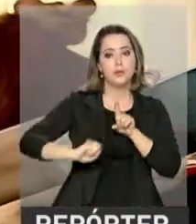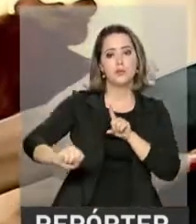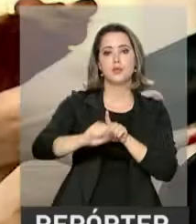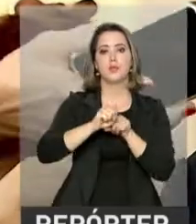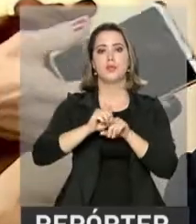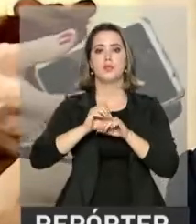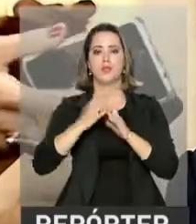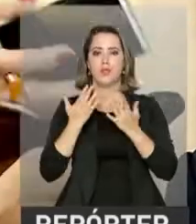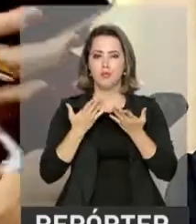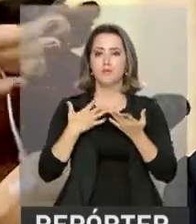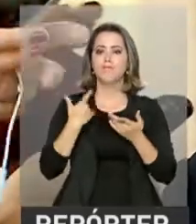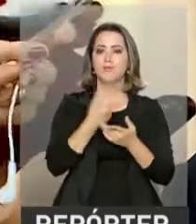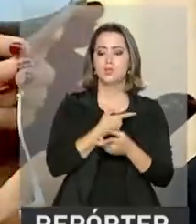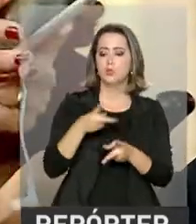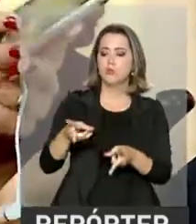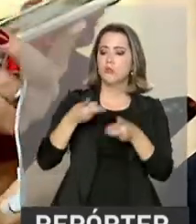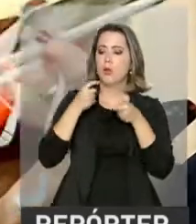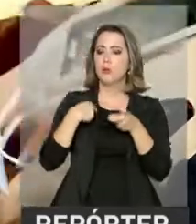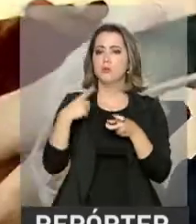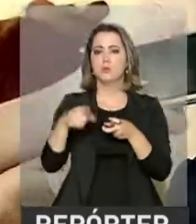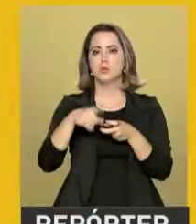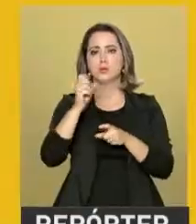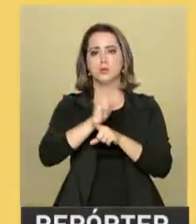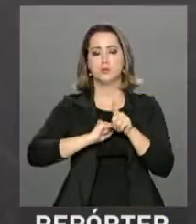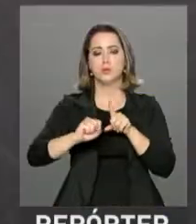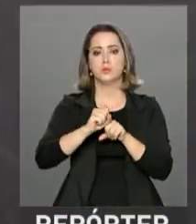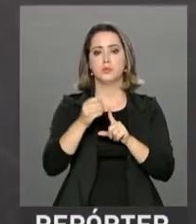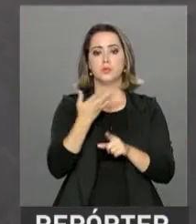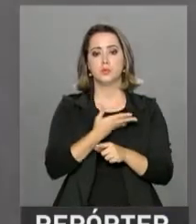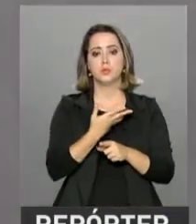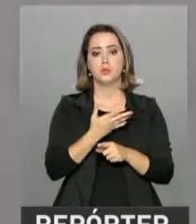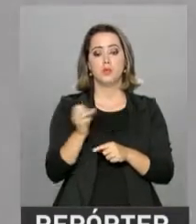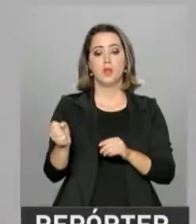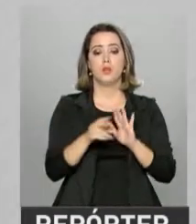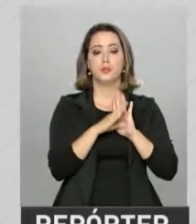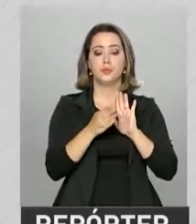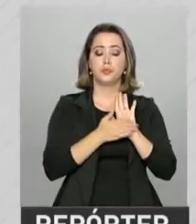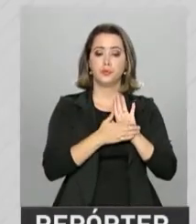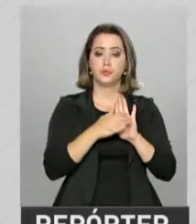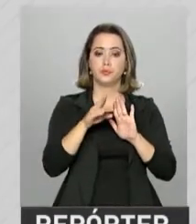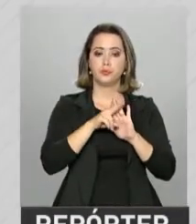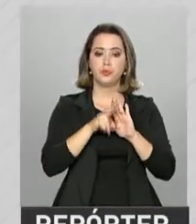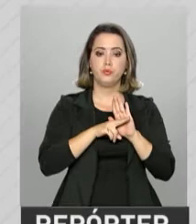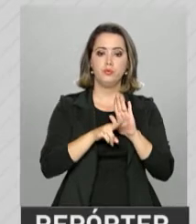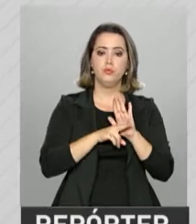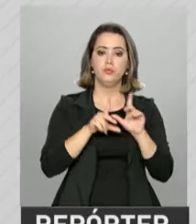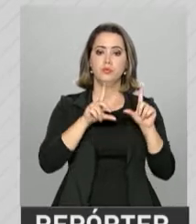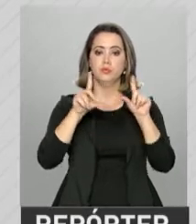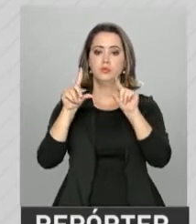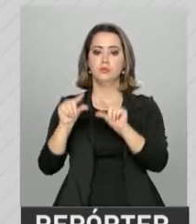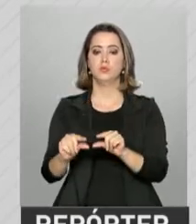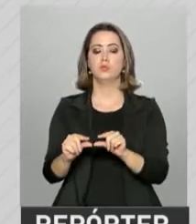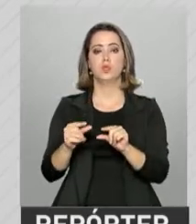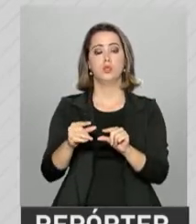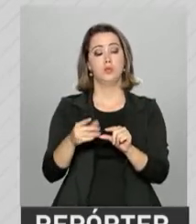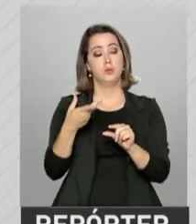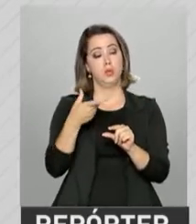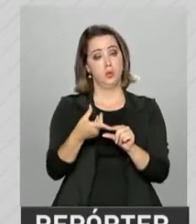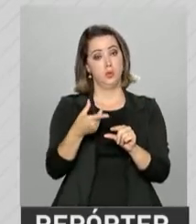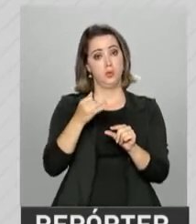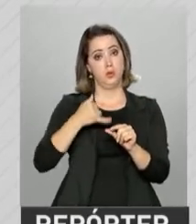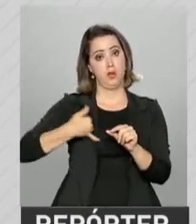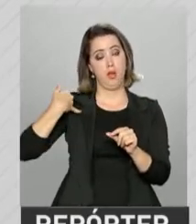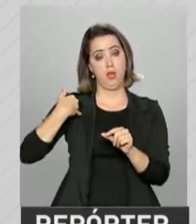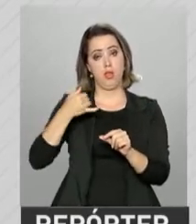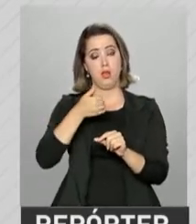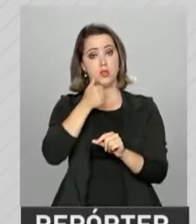reivindicações das senhoras e dos senhores parlamentares a nova proposta de reforma da previdência diminui a idade mínima para aposentadoria